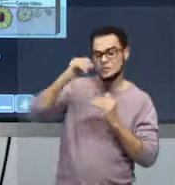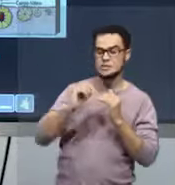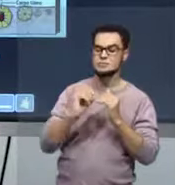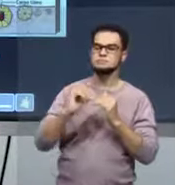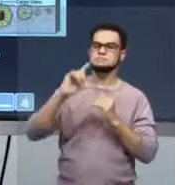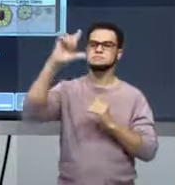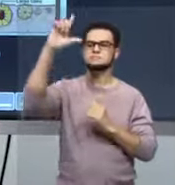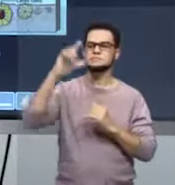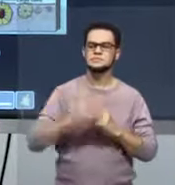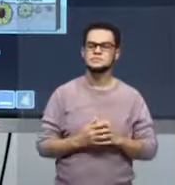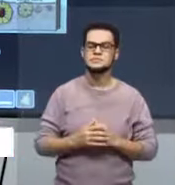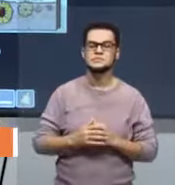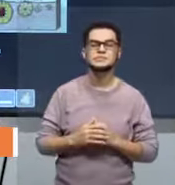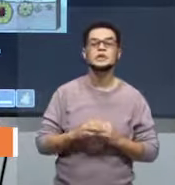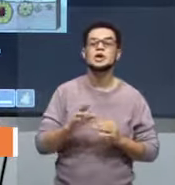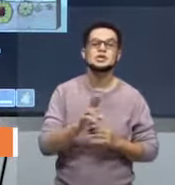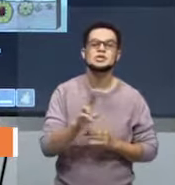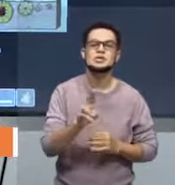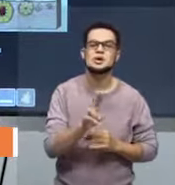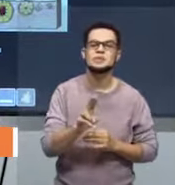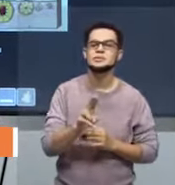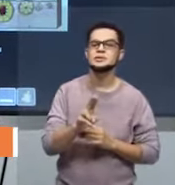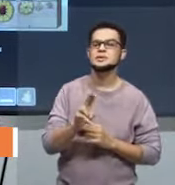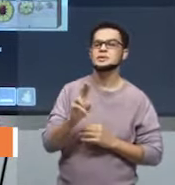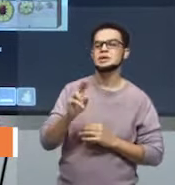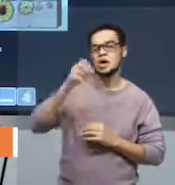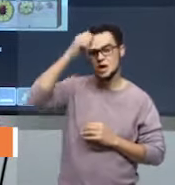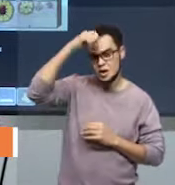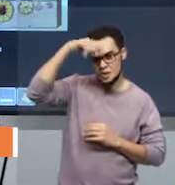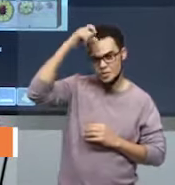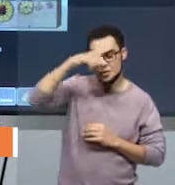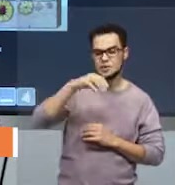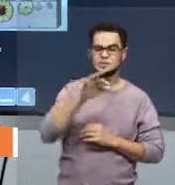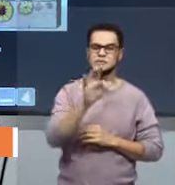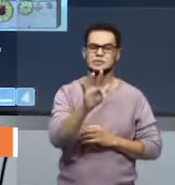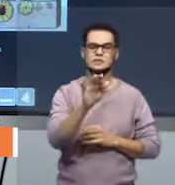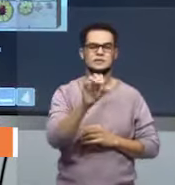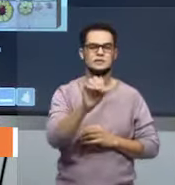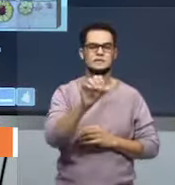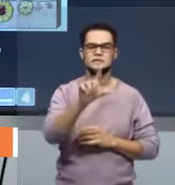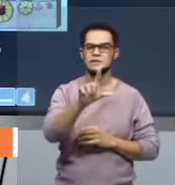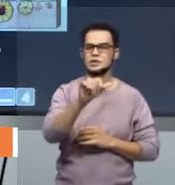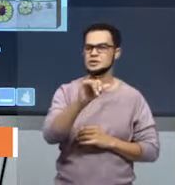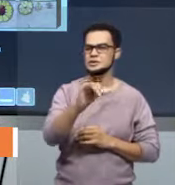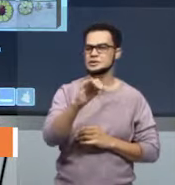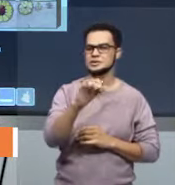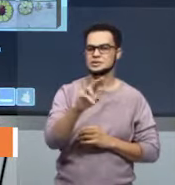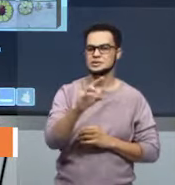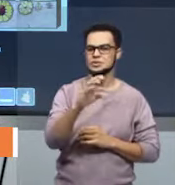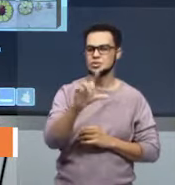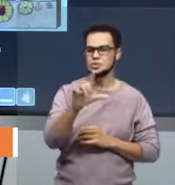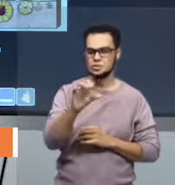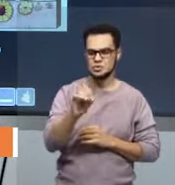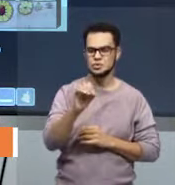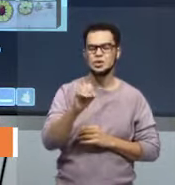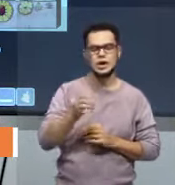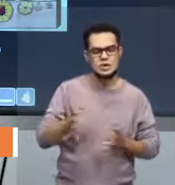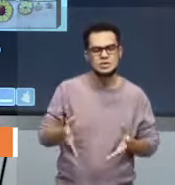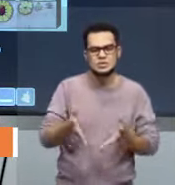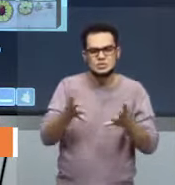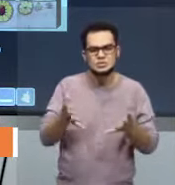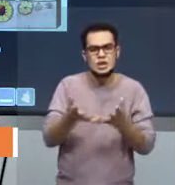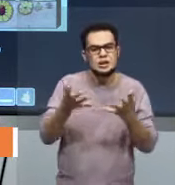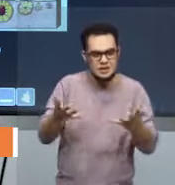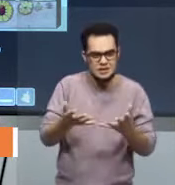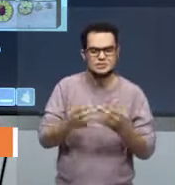do hormônio, hormônio folículo estimulante. Ele estimula o folículo ovariano.